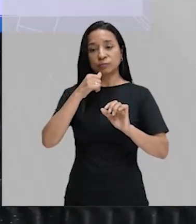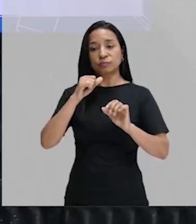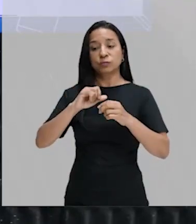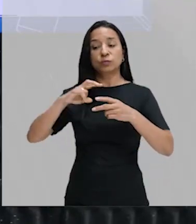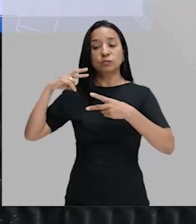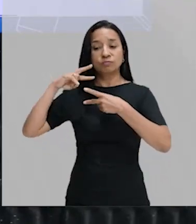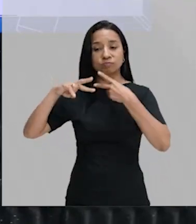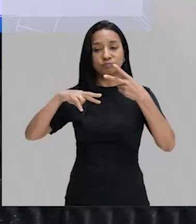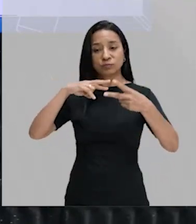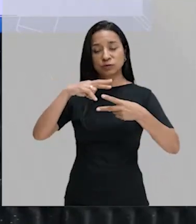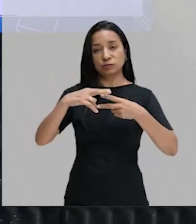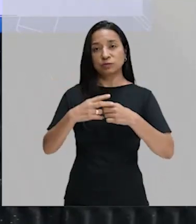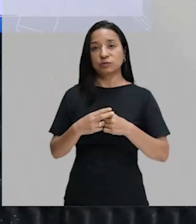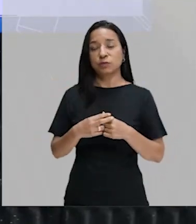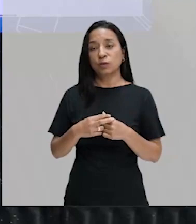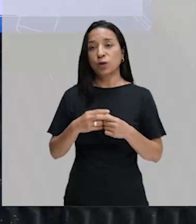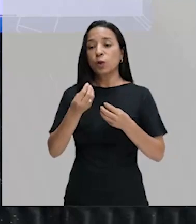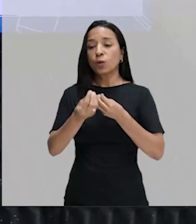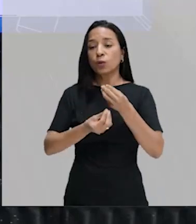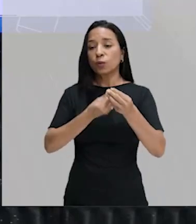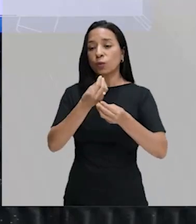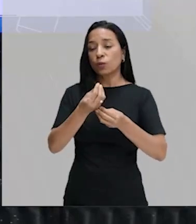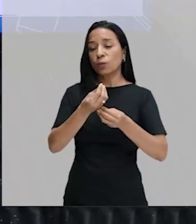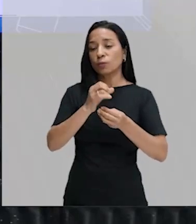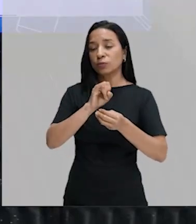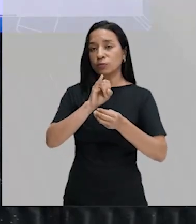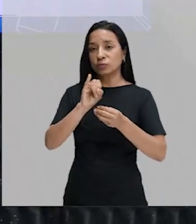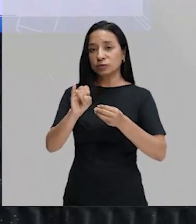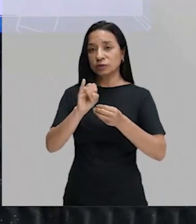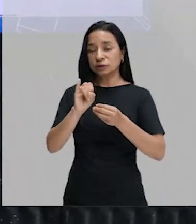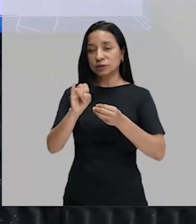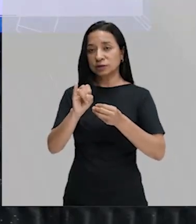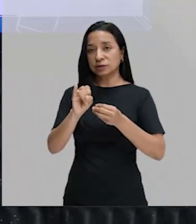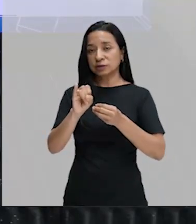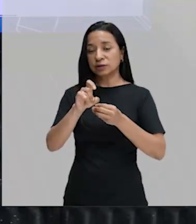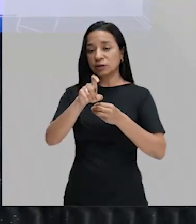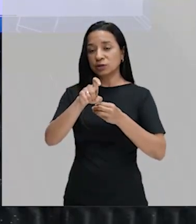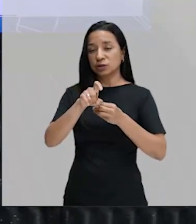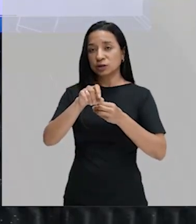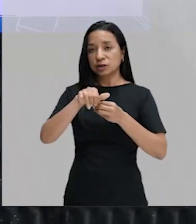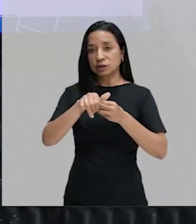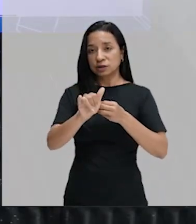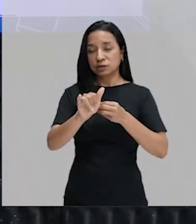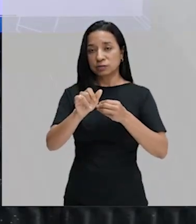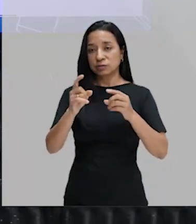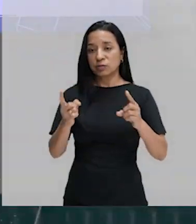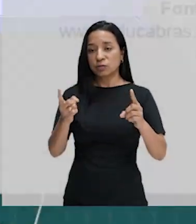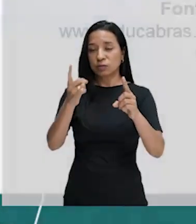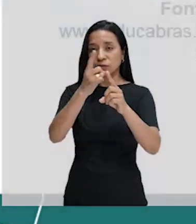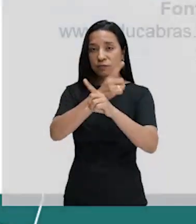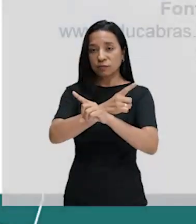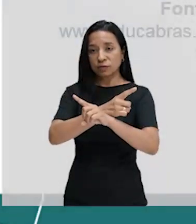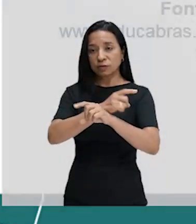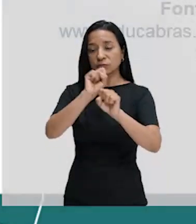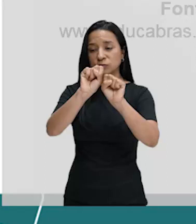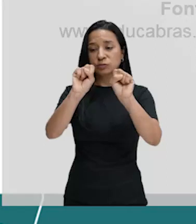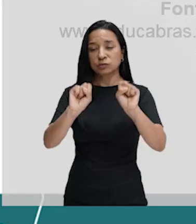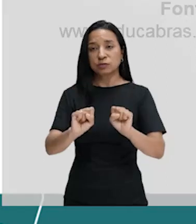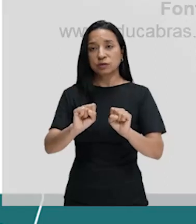descendente. Tá? Então, é como se fosse o XY, fosse o inverso do sistema ZW. Tá